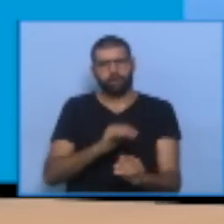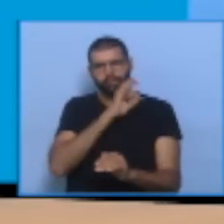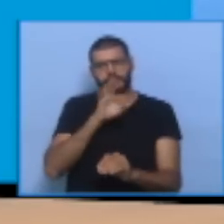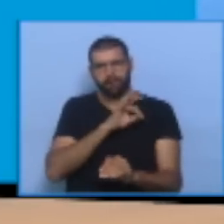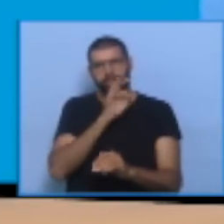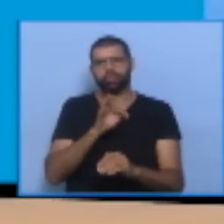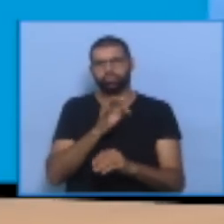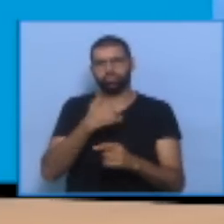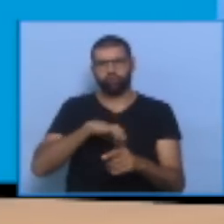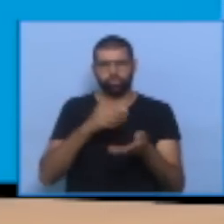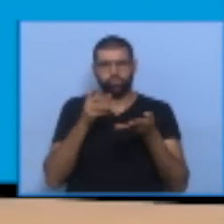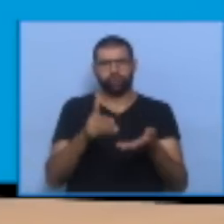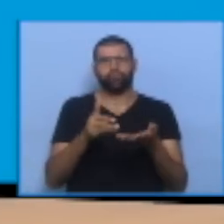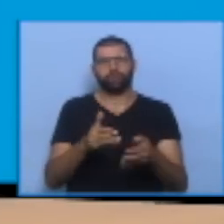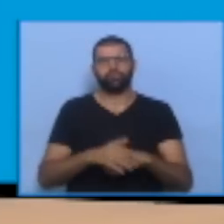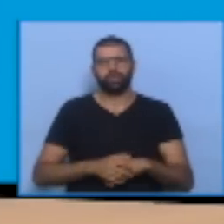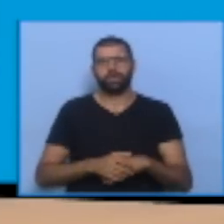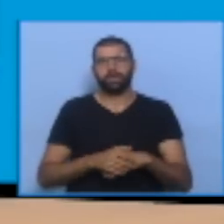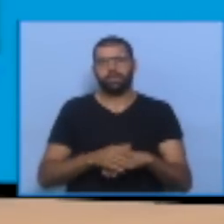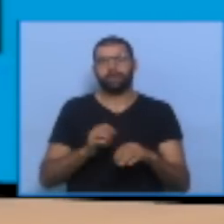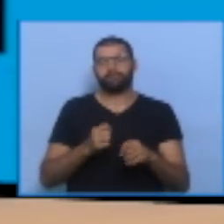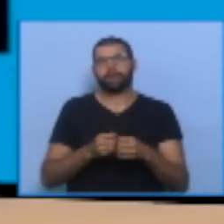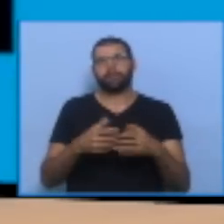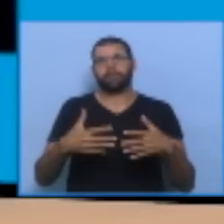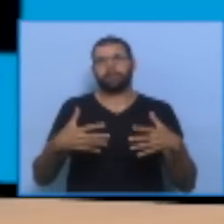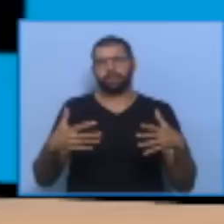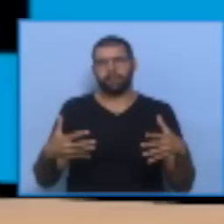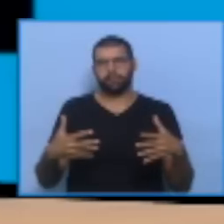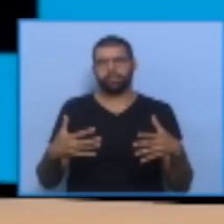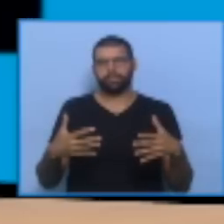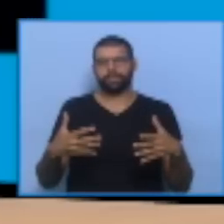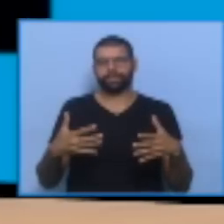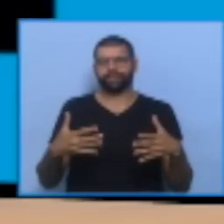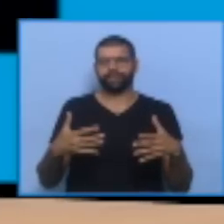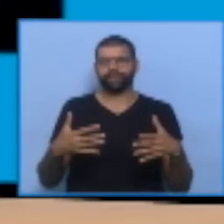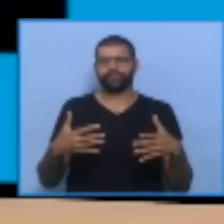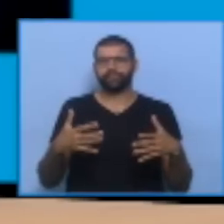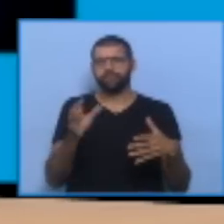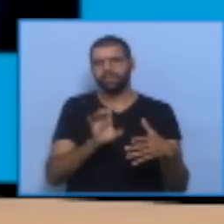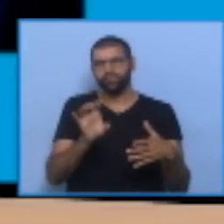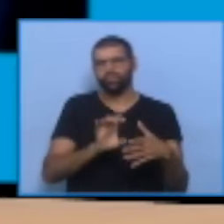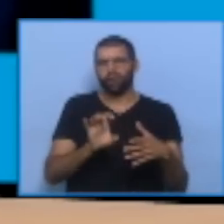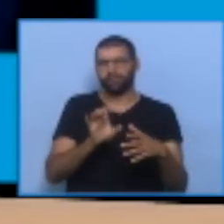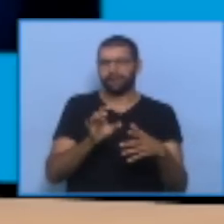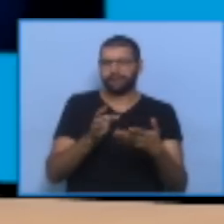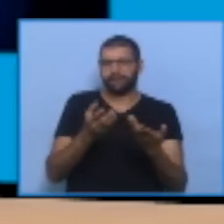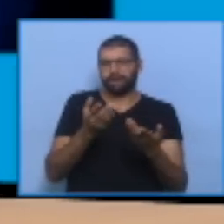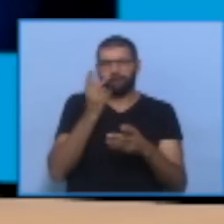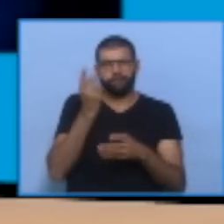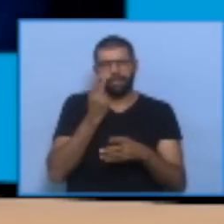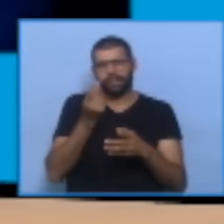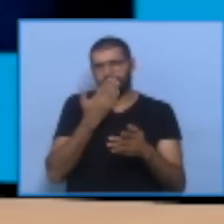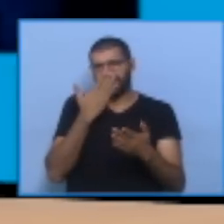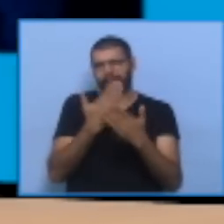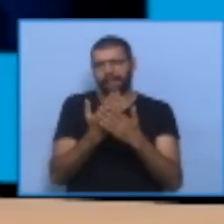famílias que nós ajudamos e que cada vez mais têm outra maneira de estar e de ser na vida,